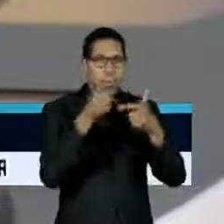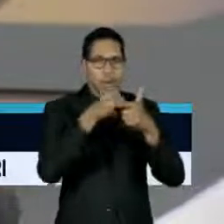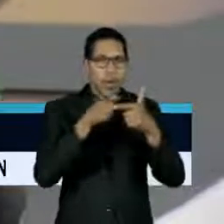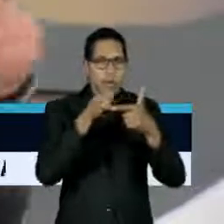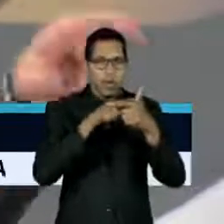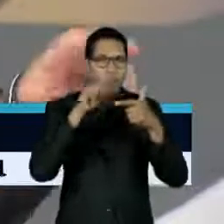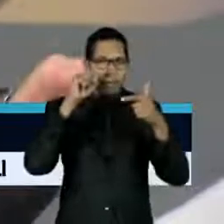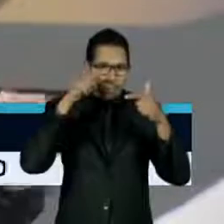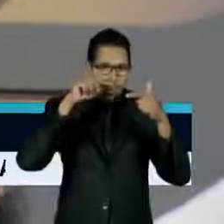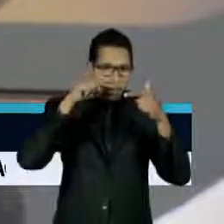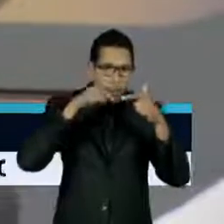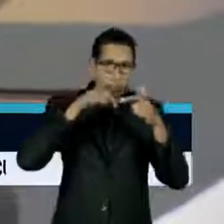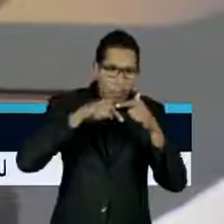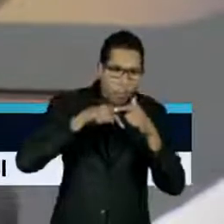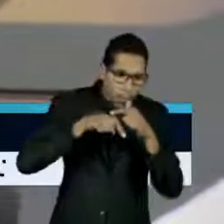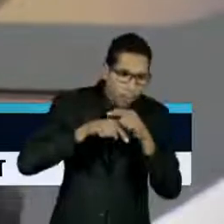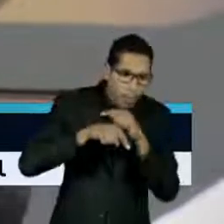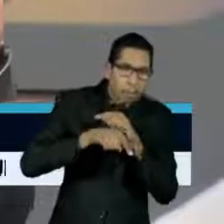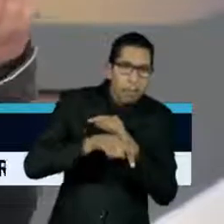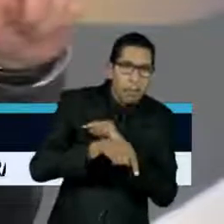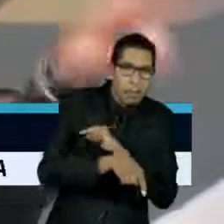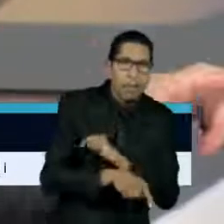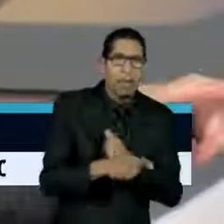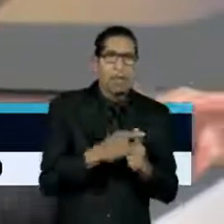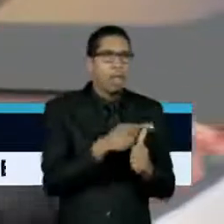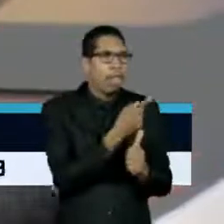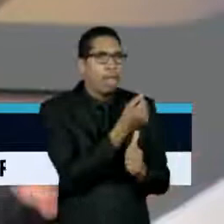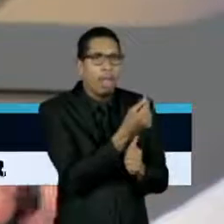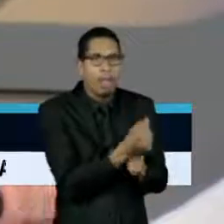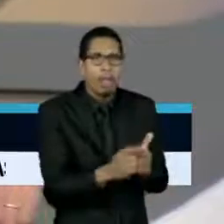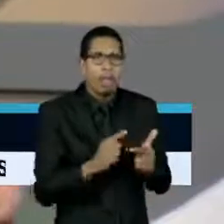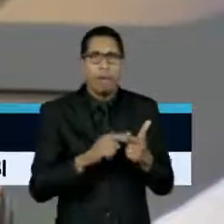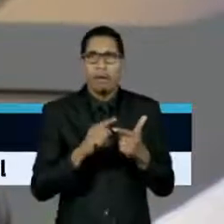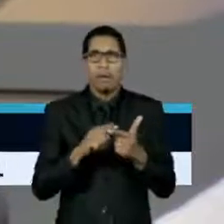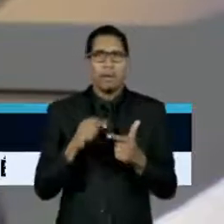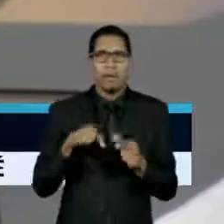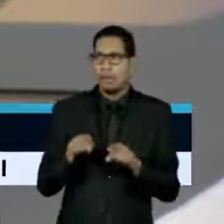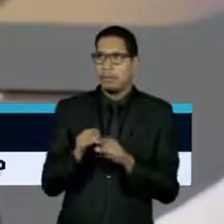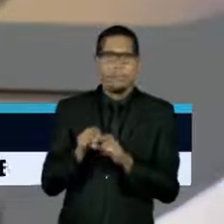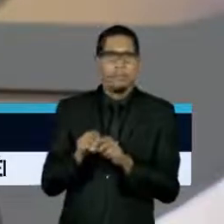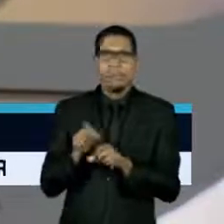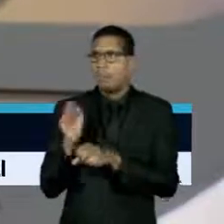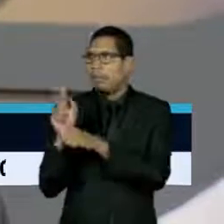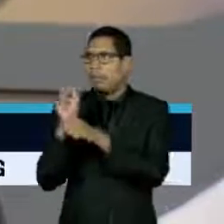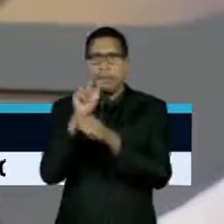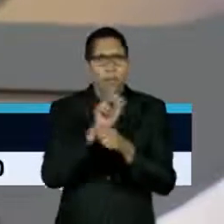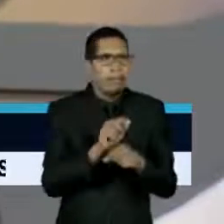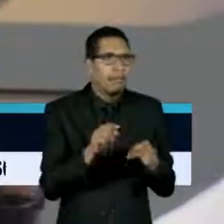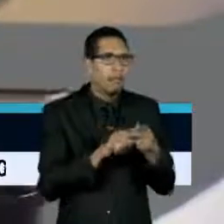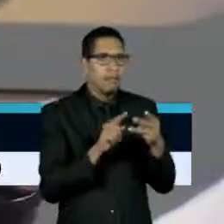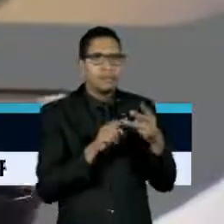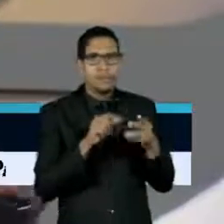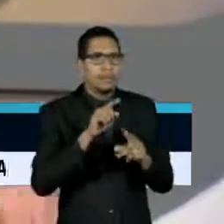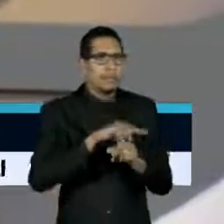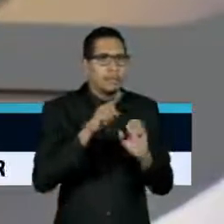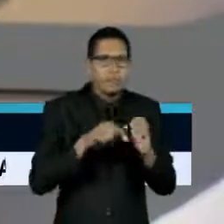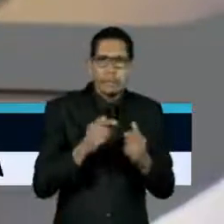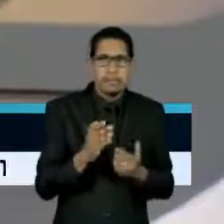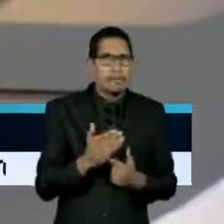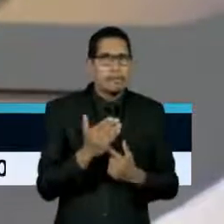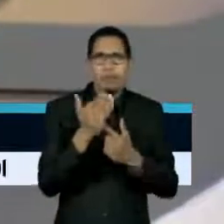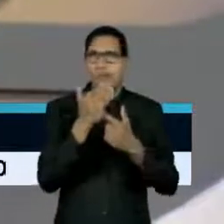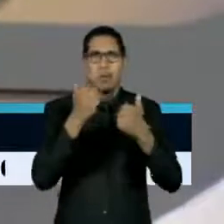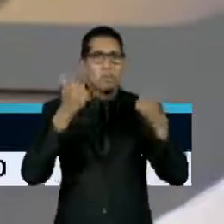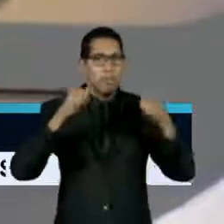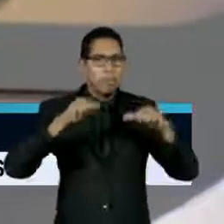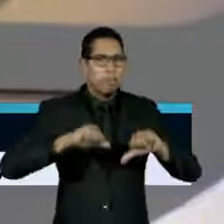Caos financeiro, caos sanitário, caos educacional, caos na área da ciência e tecnologia. Então, não tem saída. Eu não